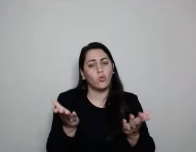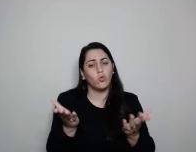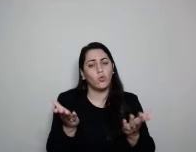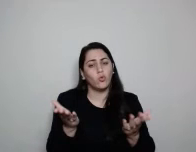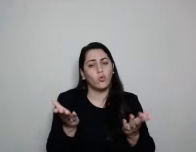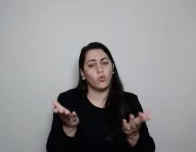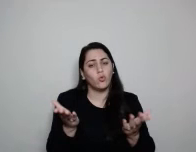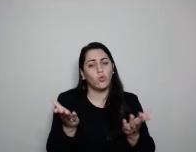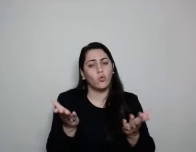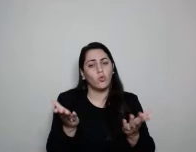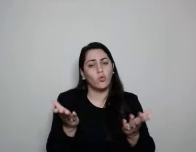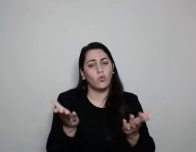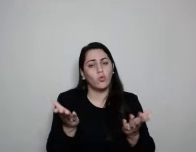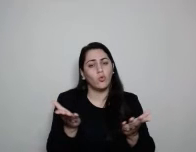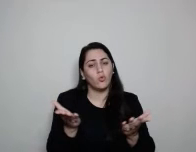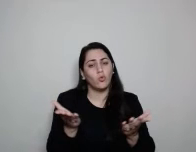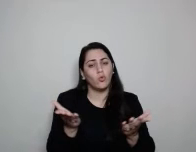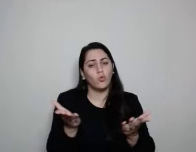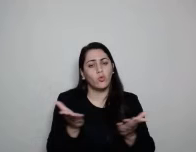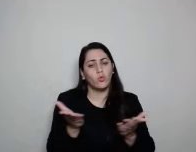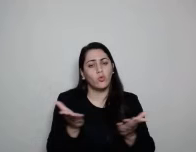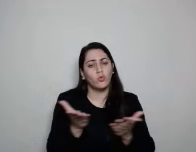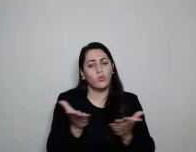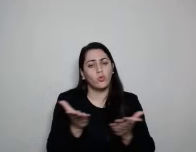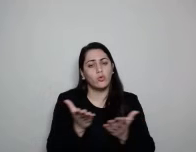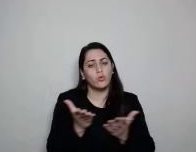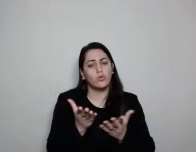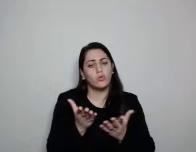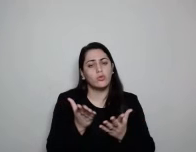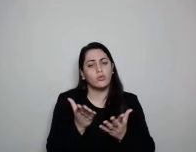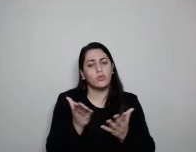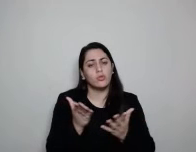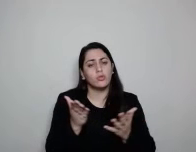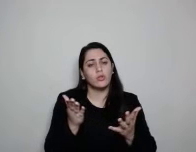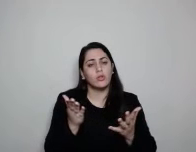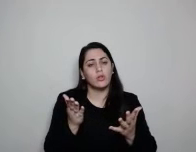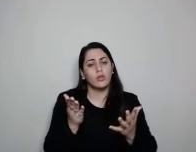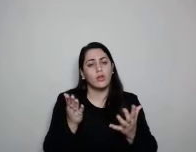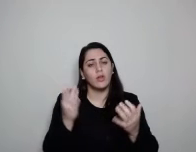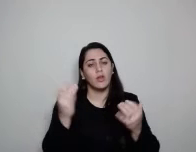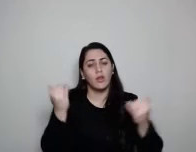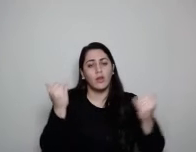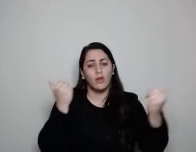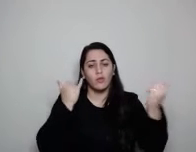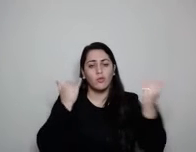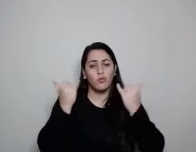experiência de 7 meses, não ocorreram nenhum tipo de problema.